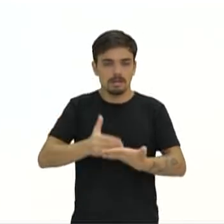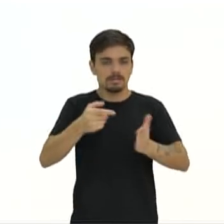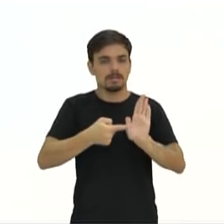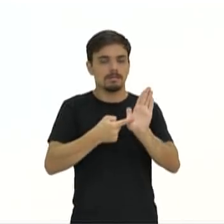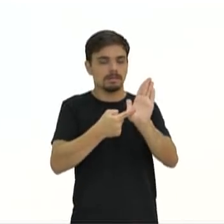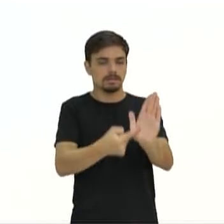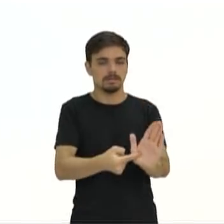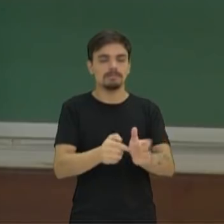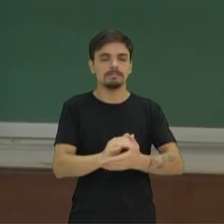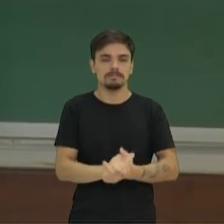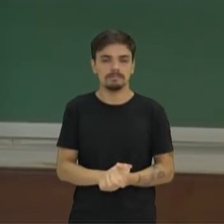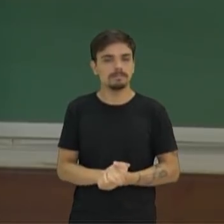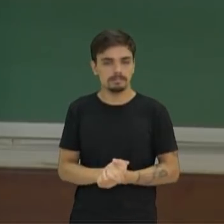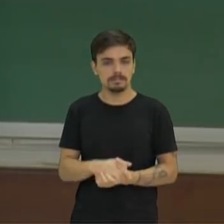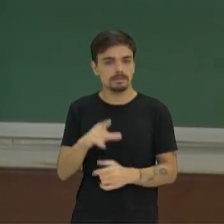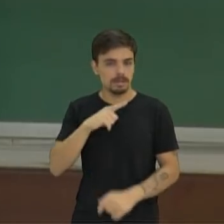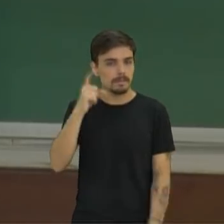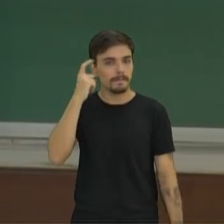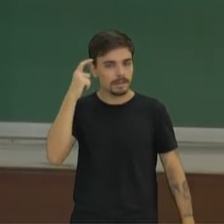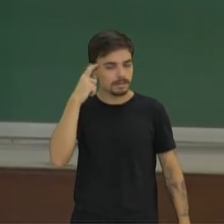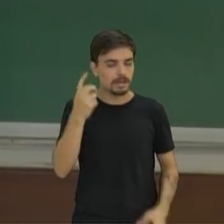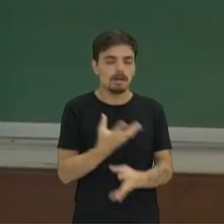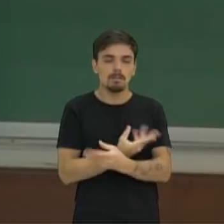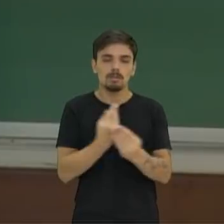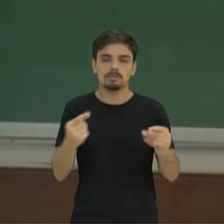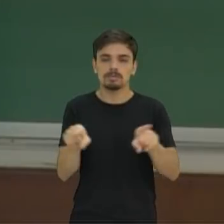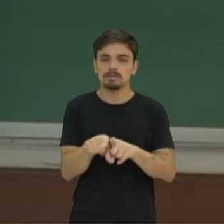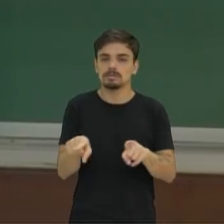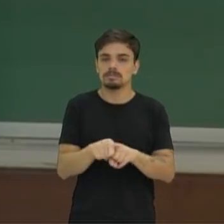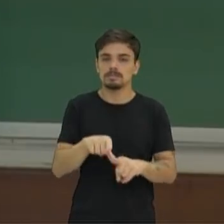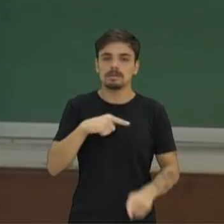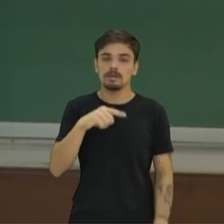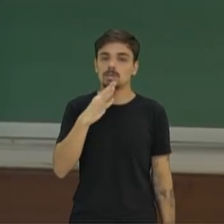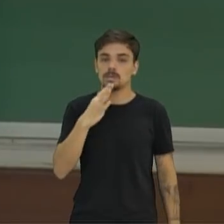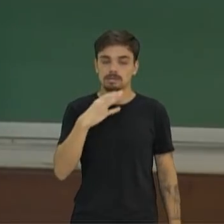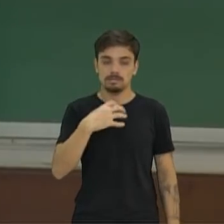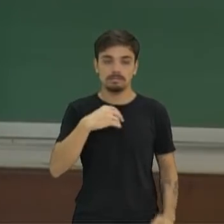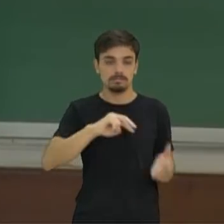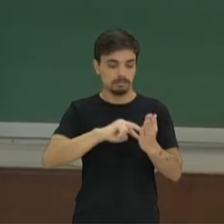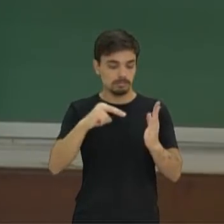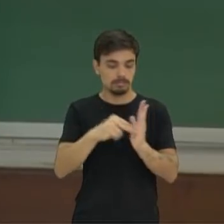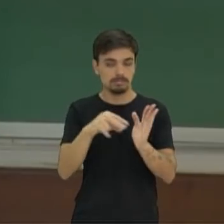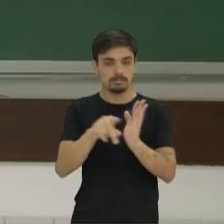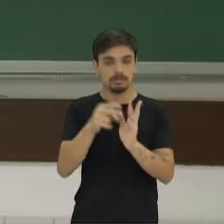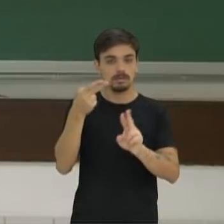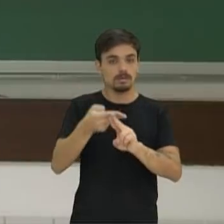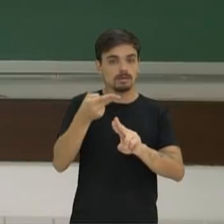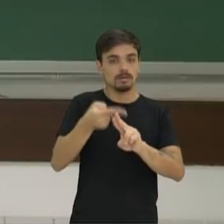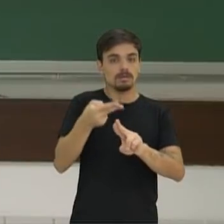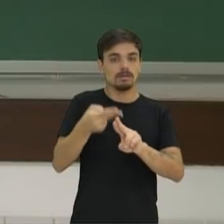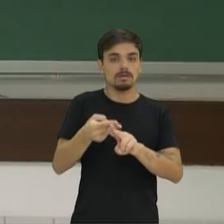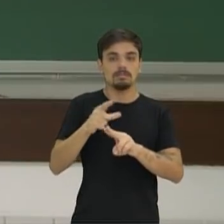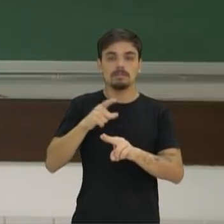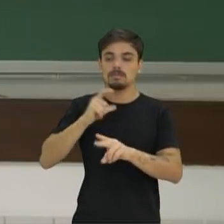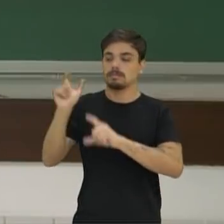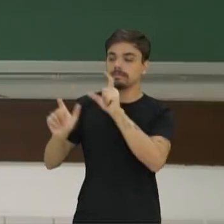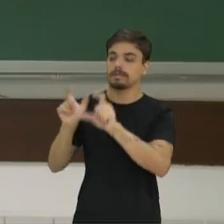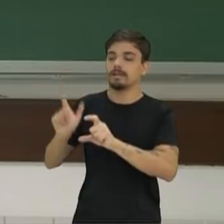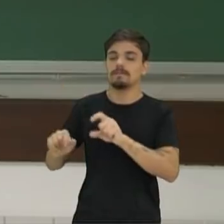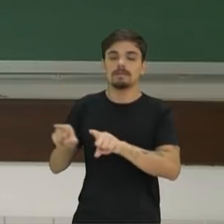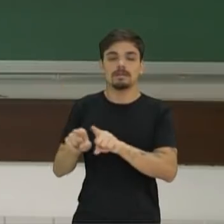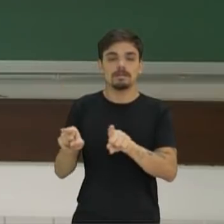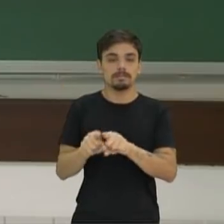pensar aí bastante nesses argumentos. Reconhecer o efeito de sentido decorrente do uso de determinada palavra